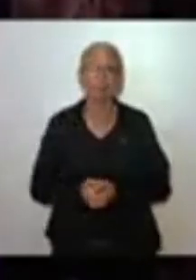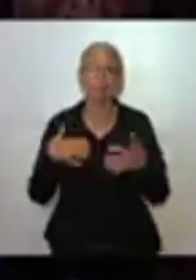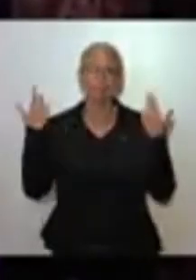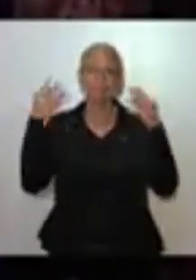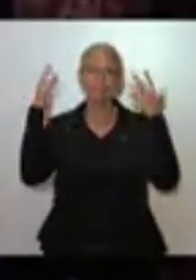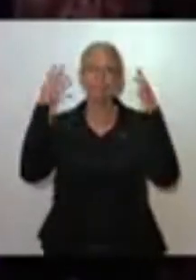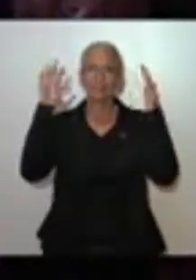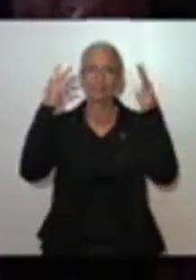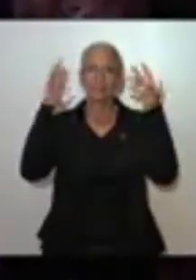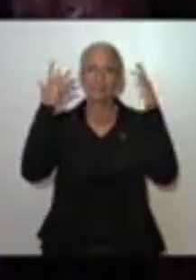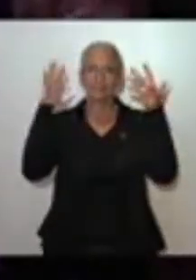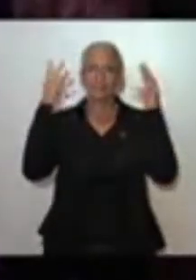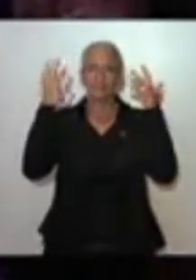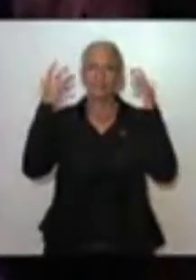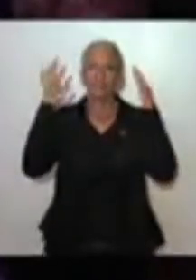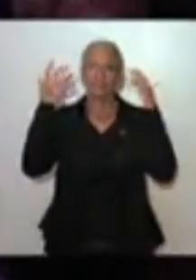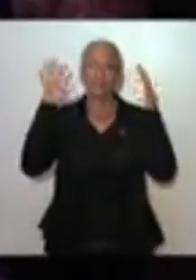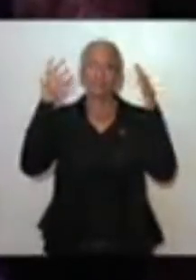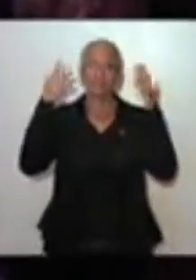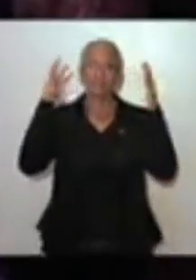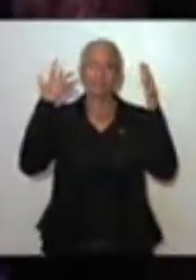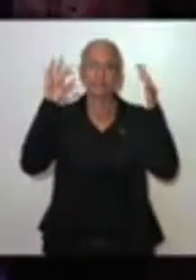E aí